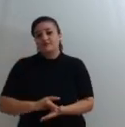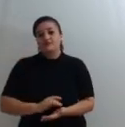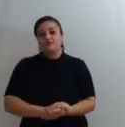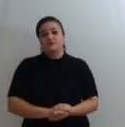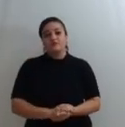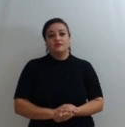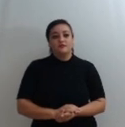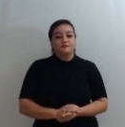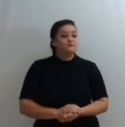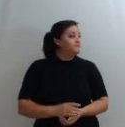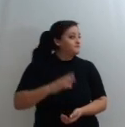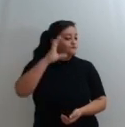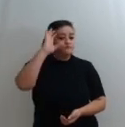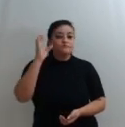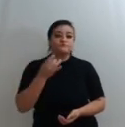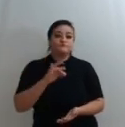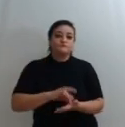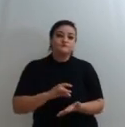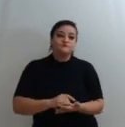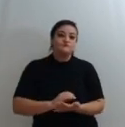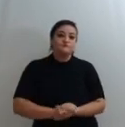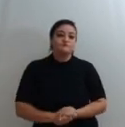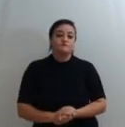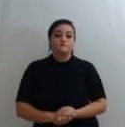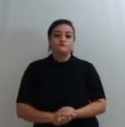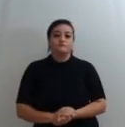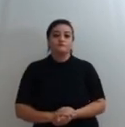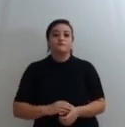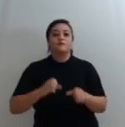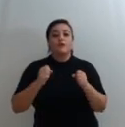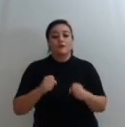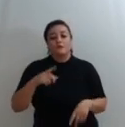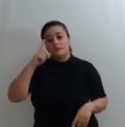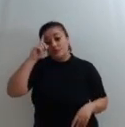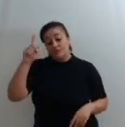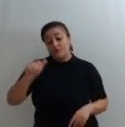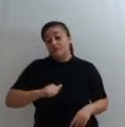firme, né? Eu, eventualmente, posso até pensar melhor